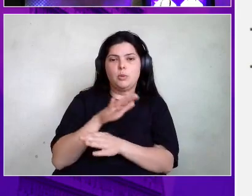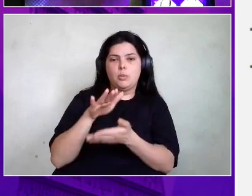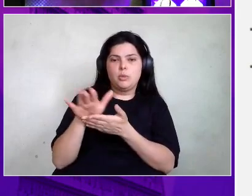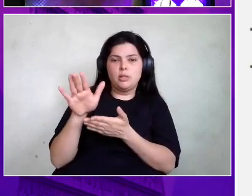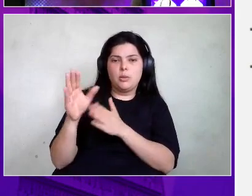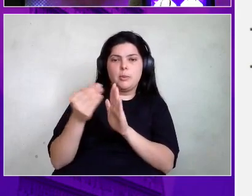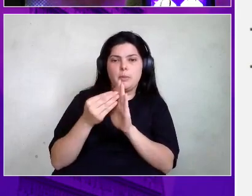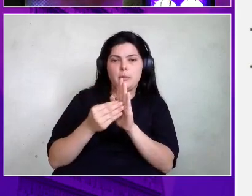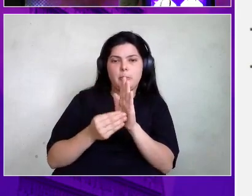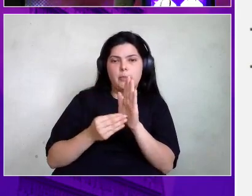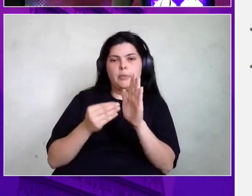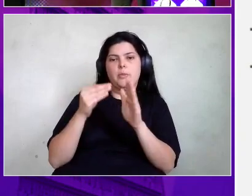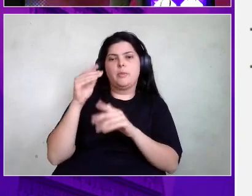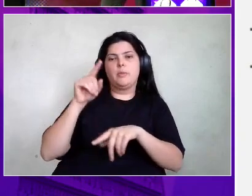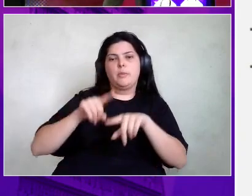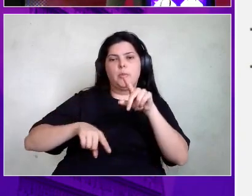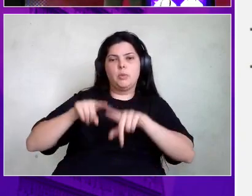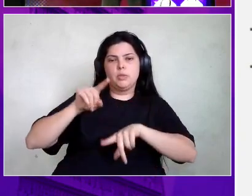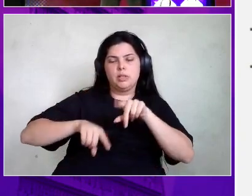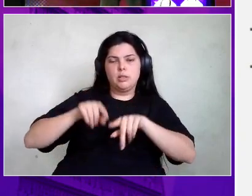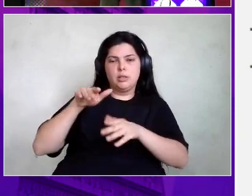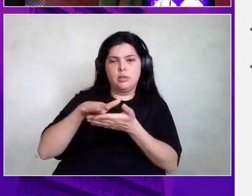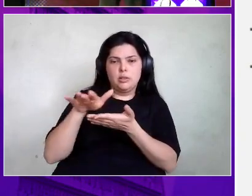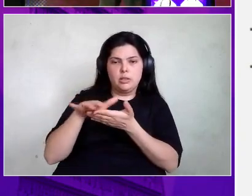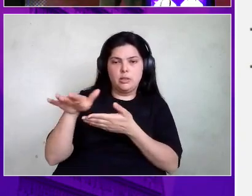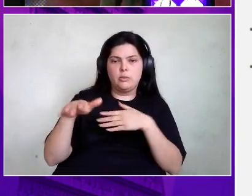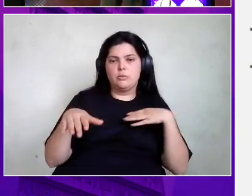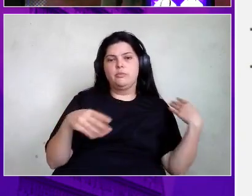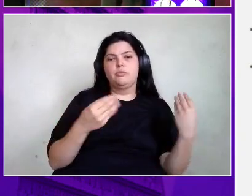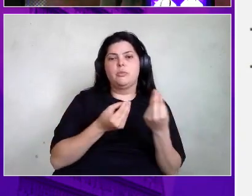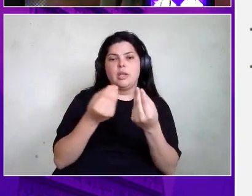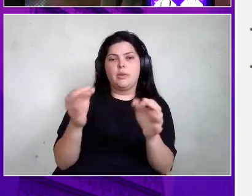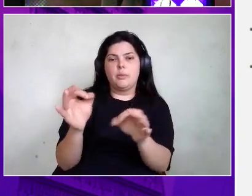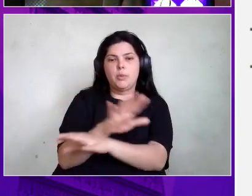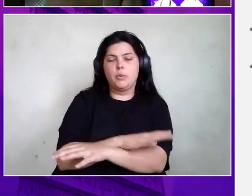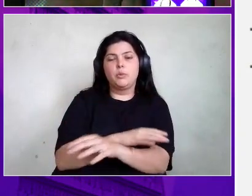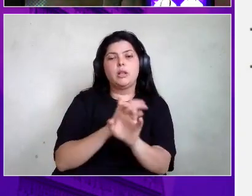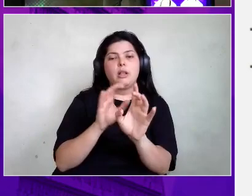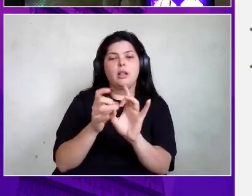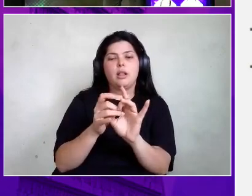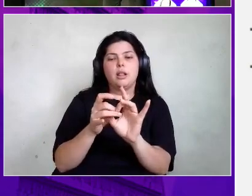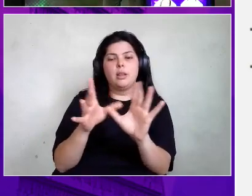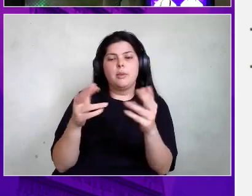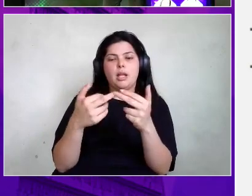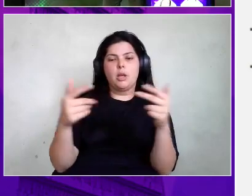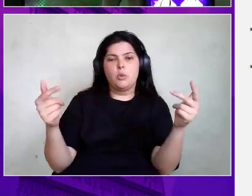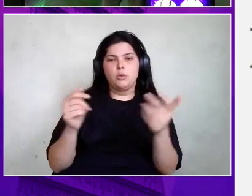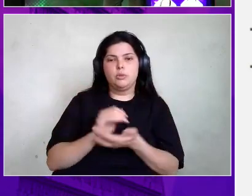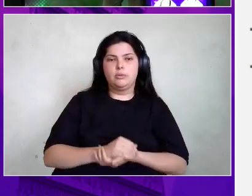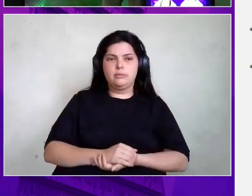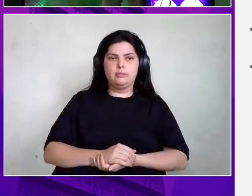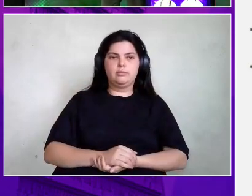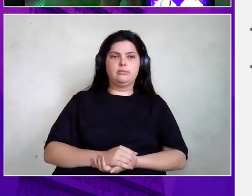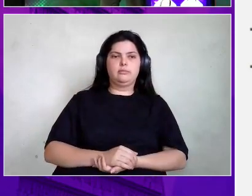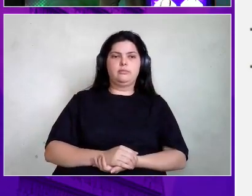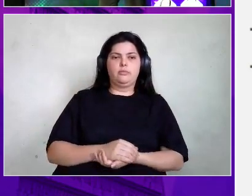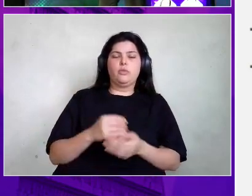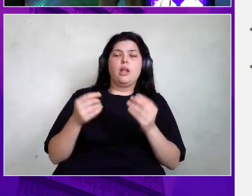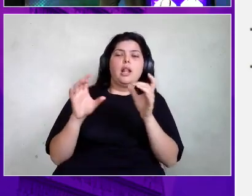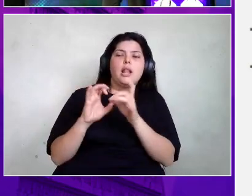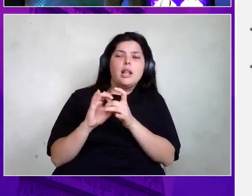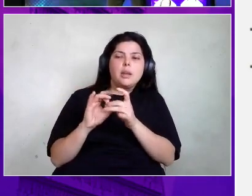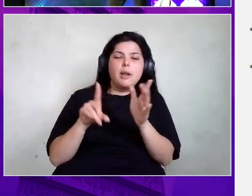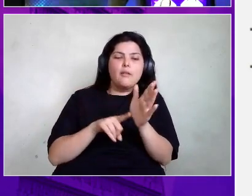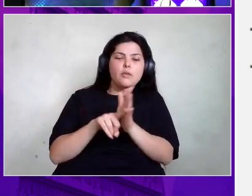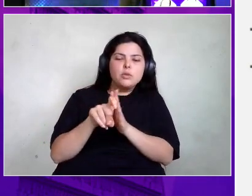A implantação e produção, ou seja, o meu entregável está lá, e eu ainda vou ter a liberação de recursos, ou seja, eu vou habilitar aquela funcionalidade ou não para